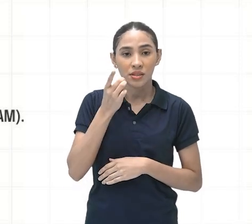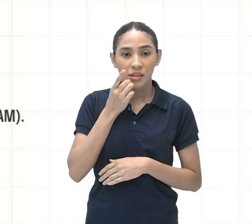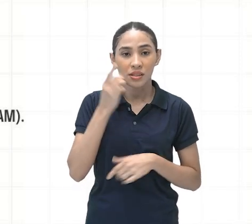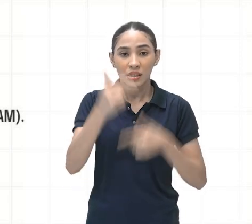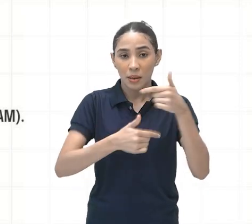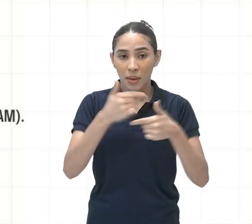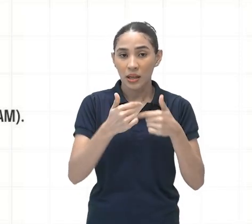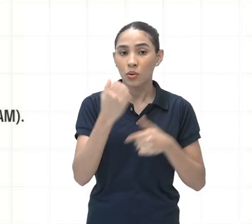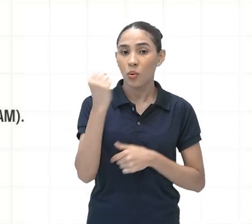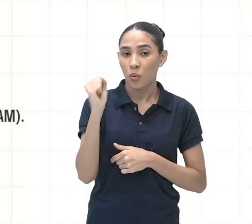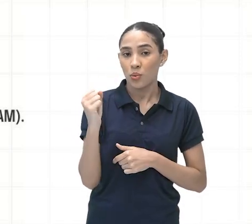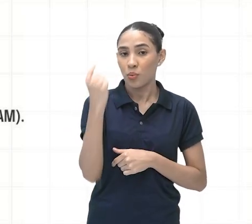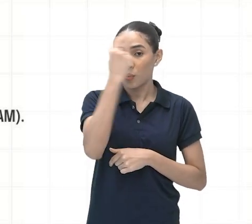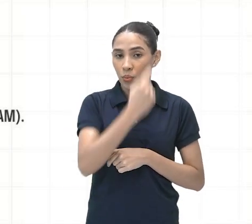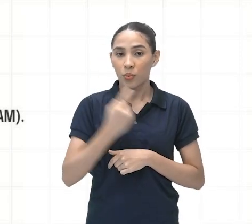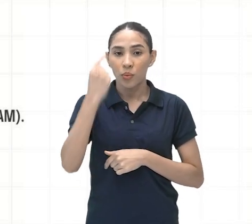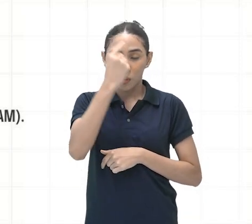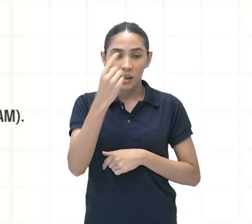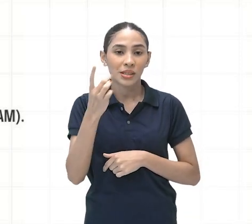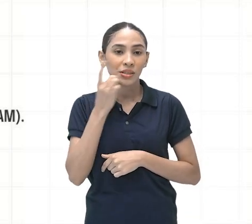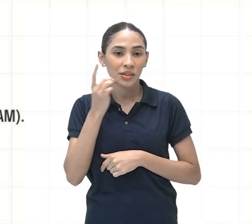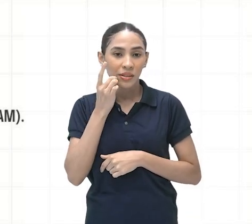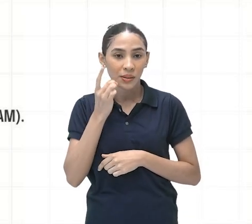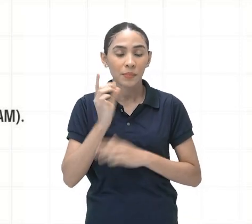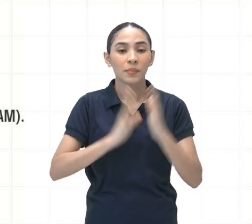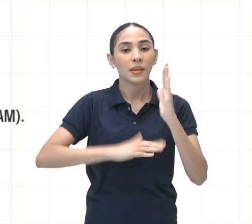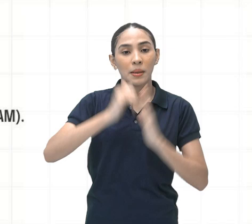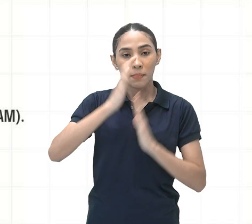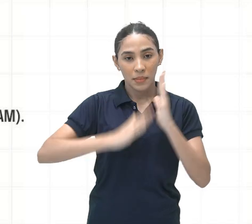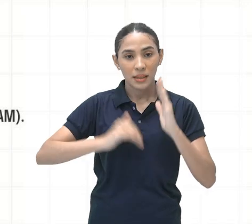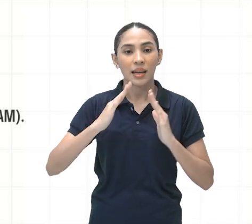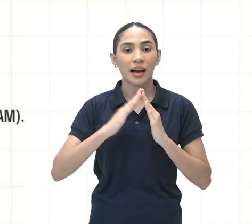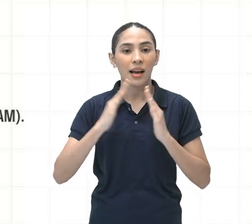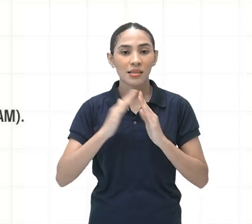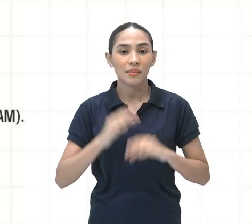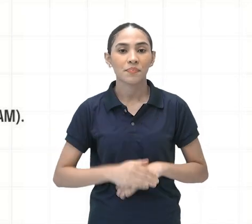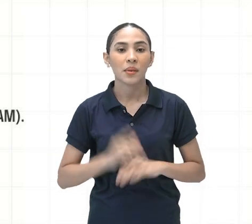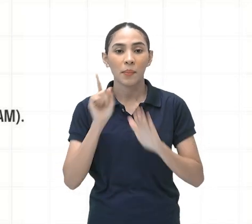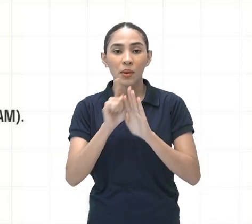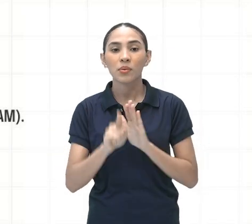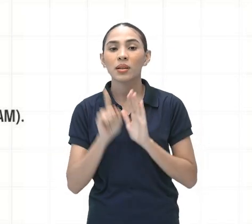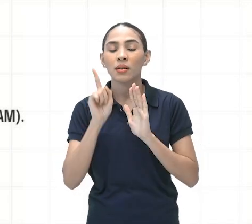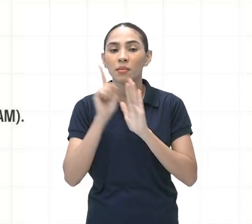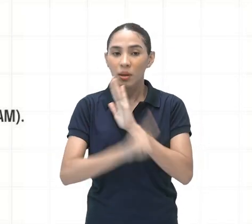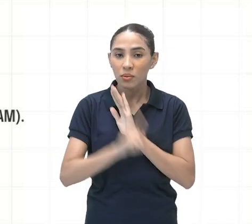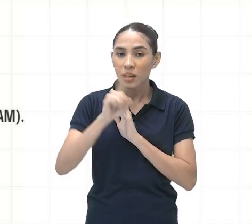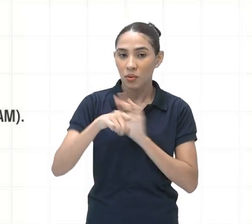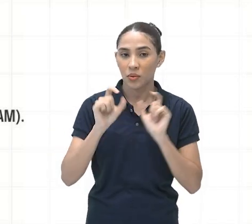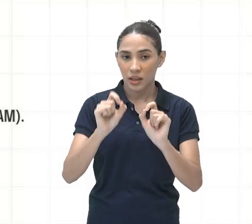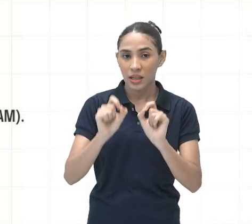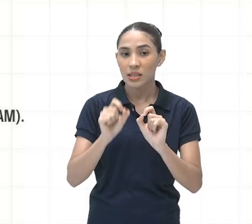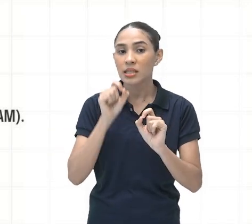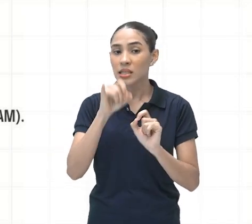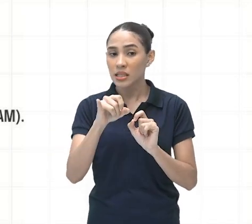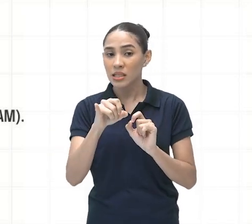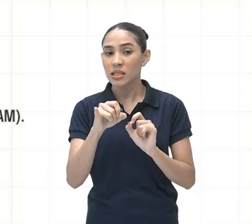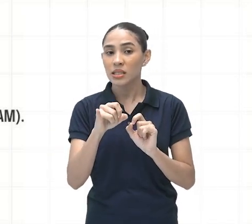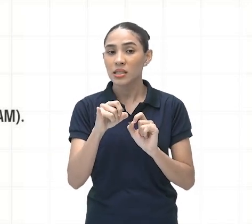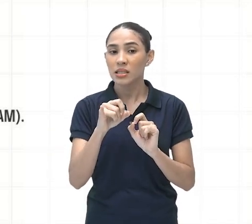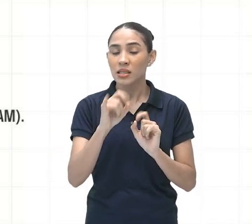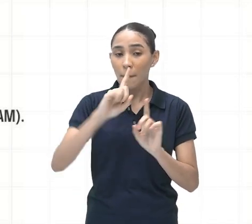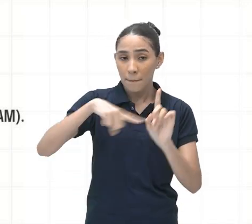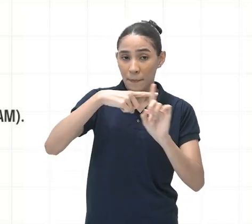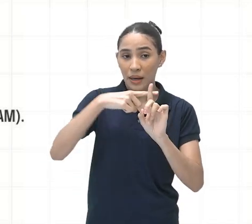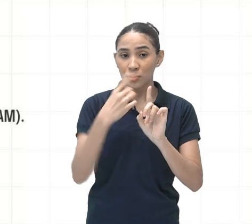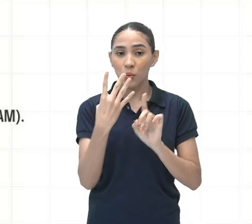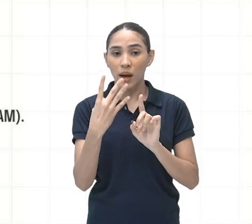trabalhando 8 horas por dia, e pinta essa casa. A pergunta é, se ele aumentar 4 horas de